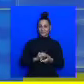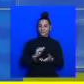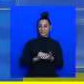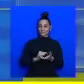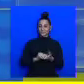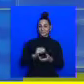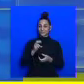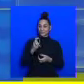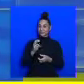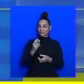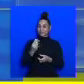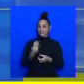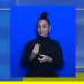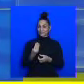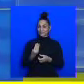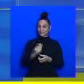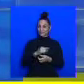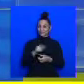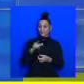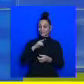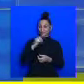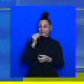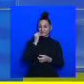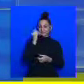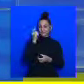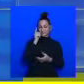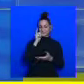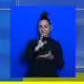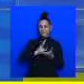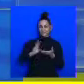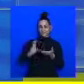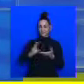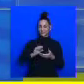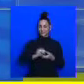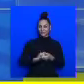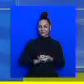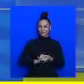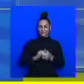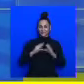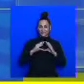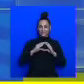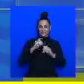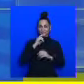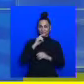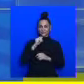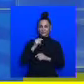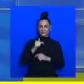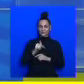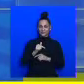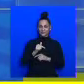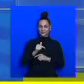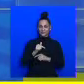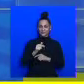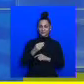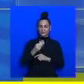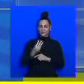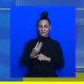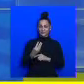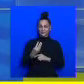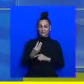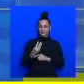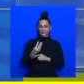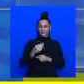faltam 3 números. Você tem chances. Este prêmio pode sair para você. Bola verde, número 73.